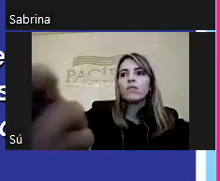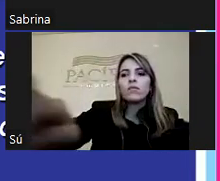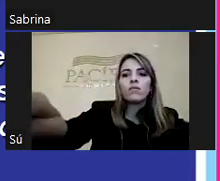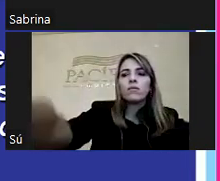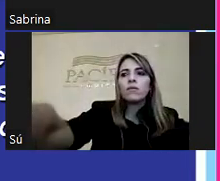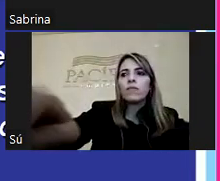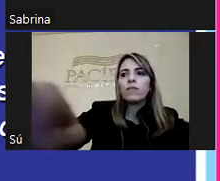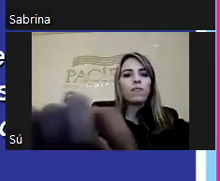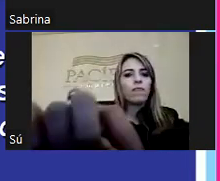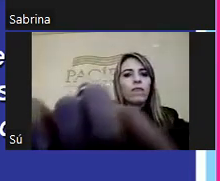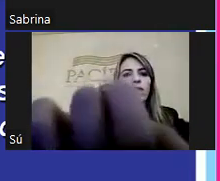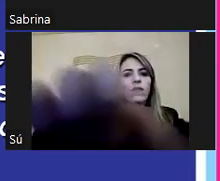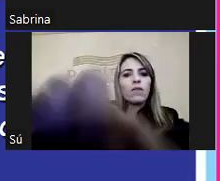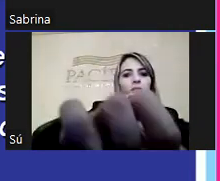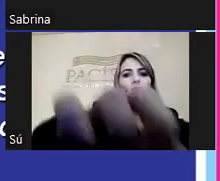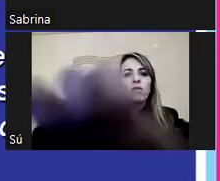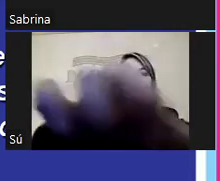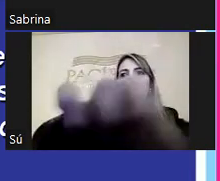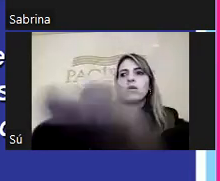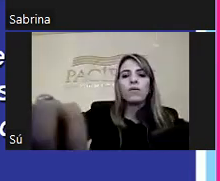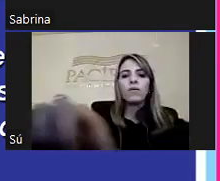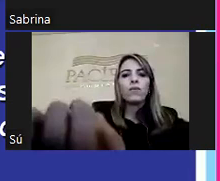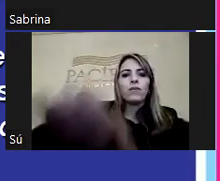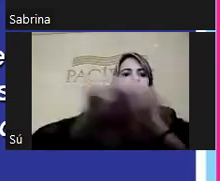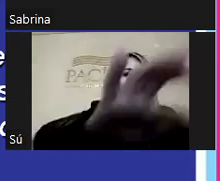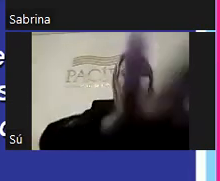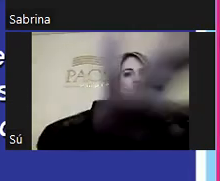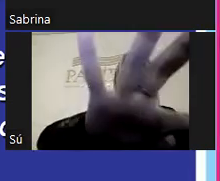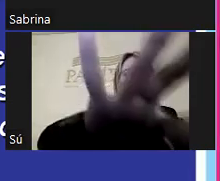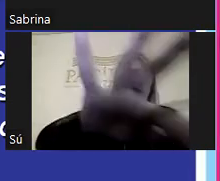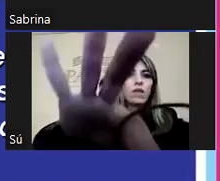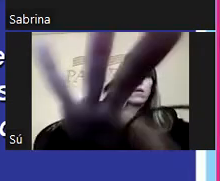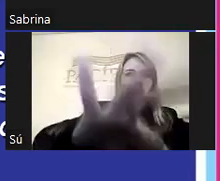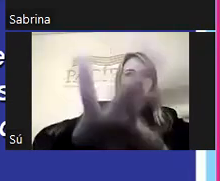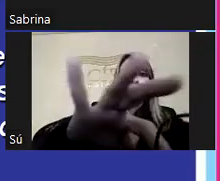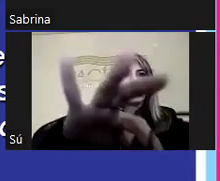apanhando dos pais. Com isso, dificuldade na sua relação sexual adulta.